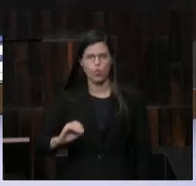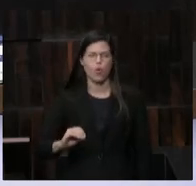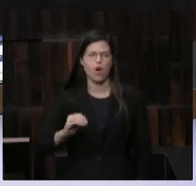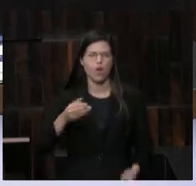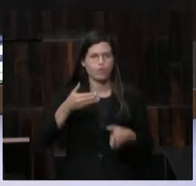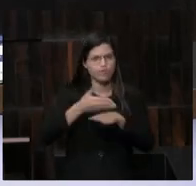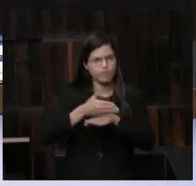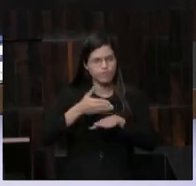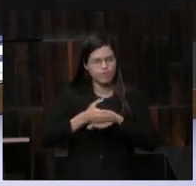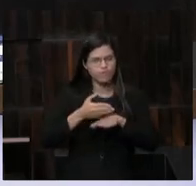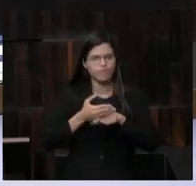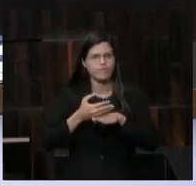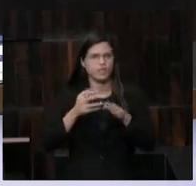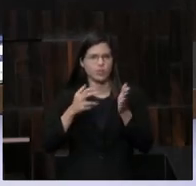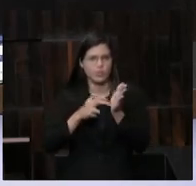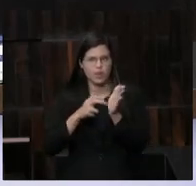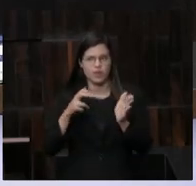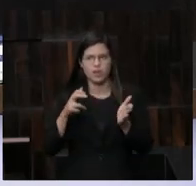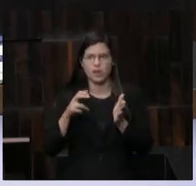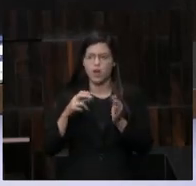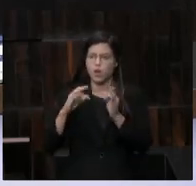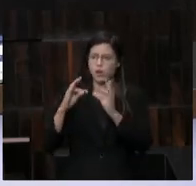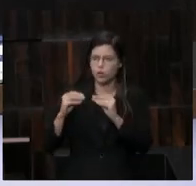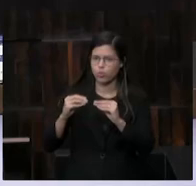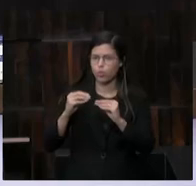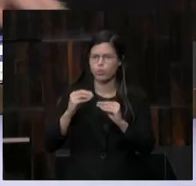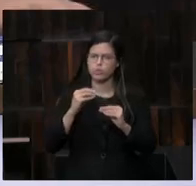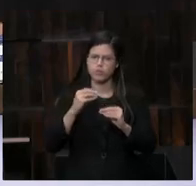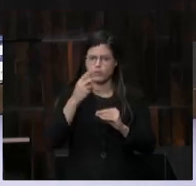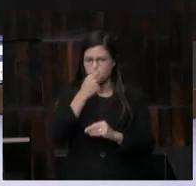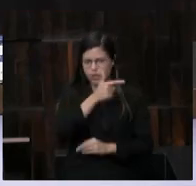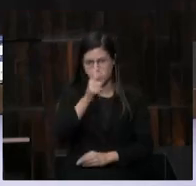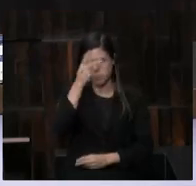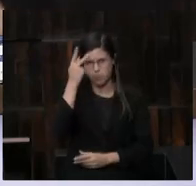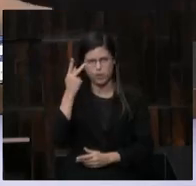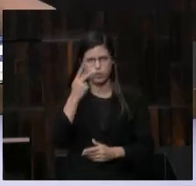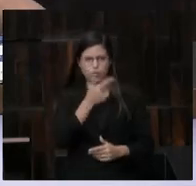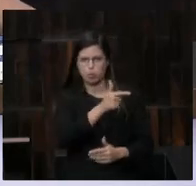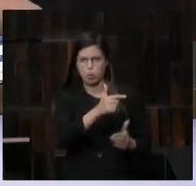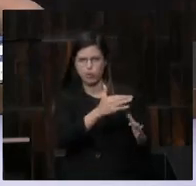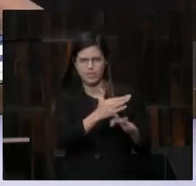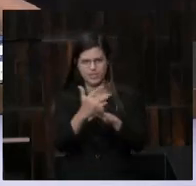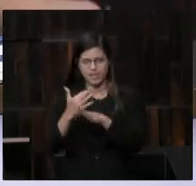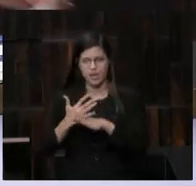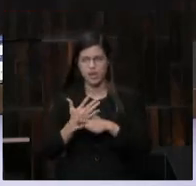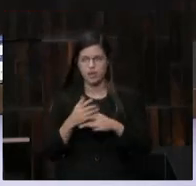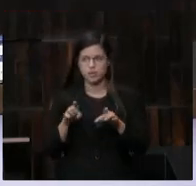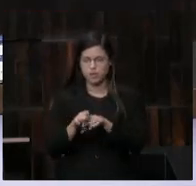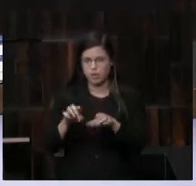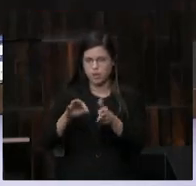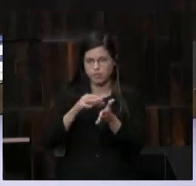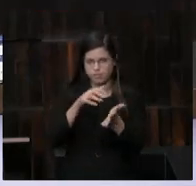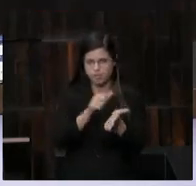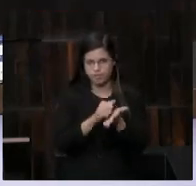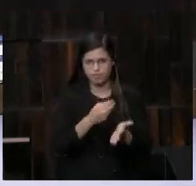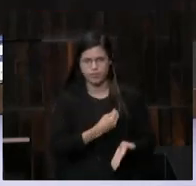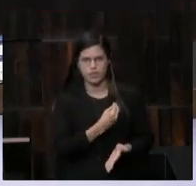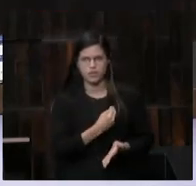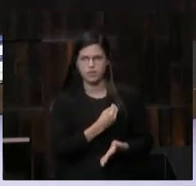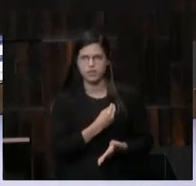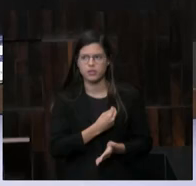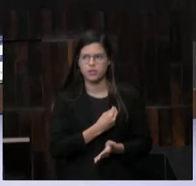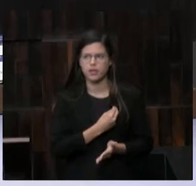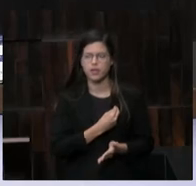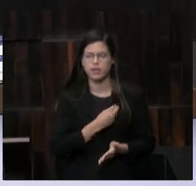desde cedinho, como também a todos vocês de outros lugares. Agora eu quero registrar a presença bacana